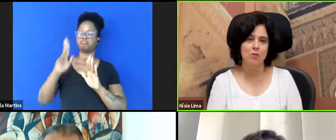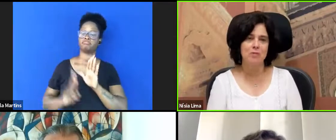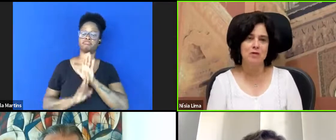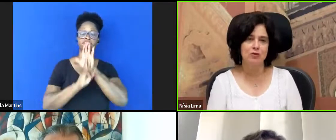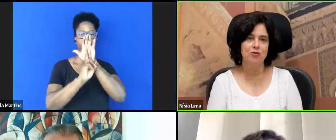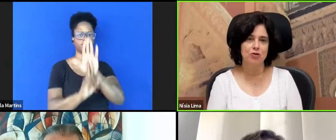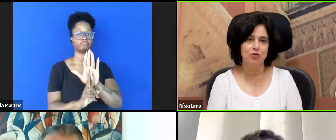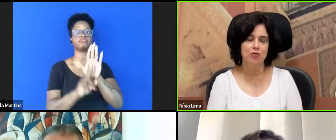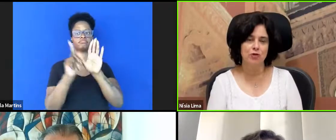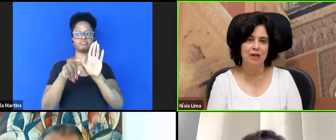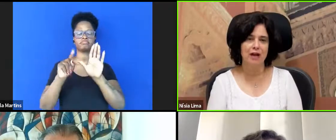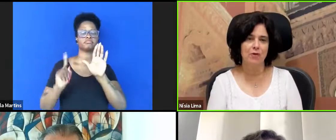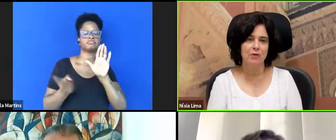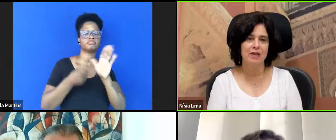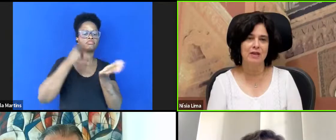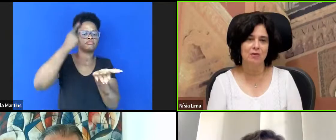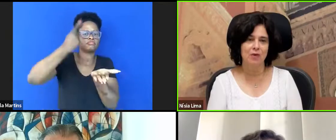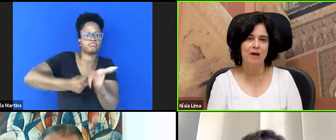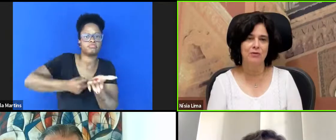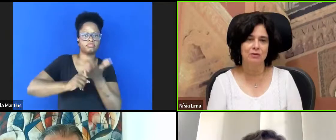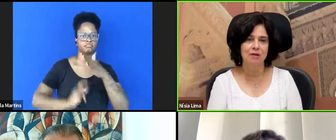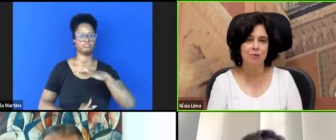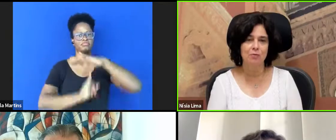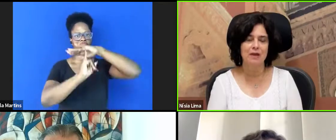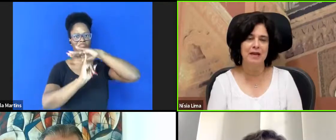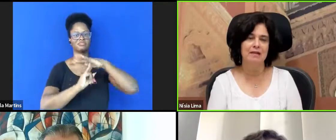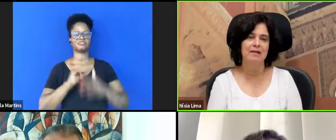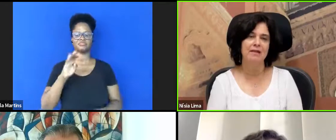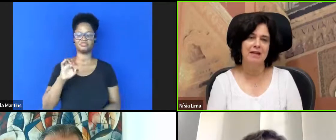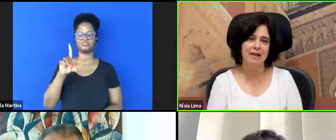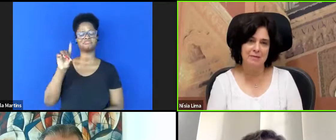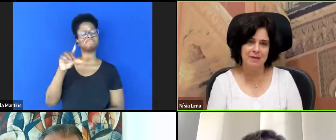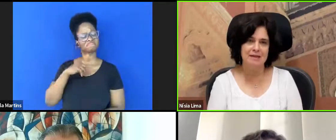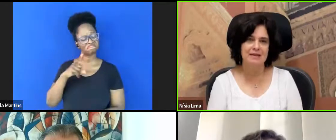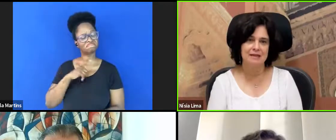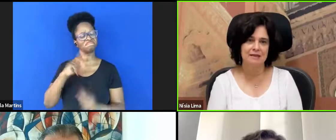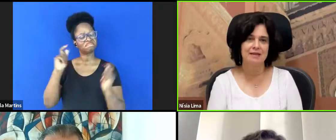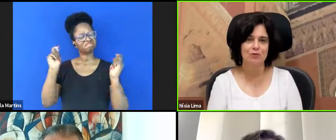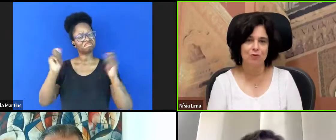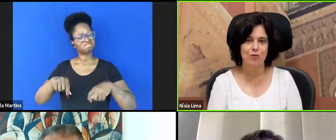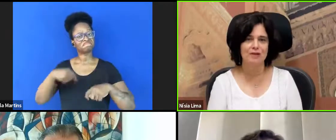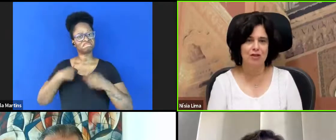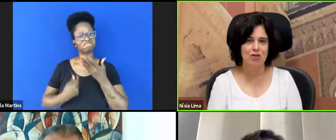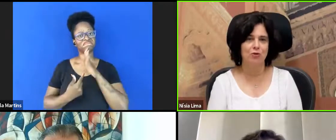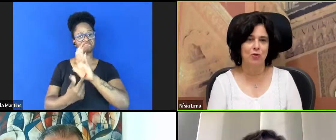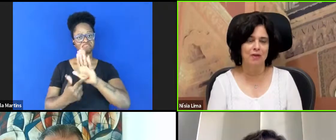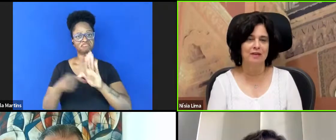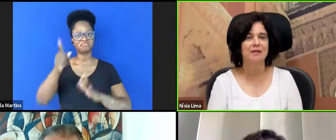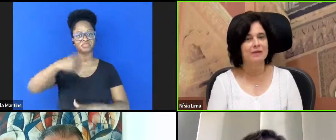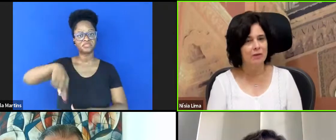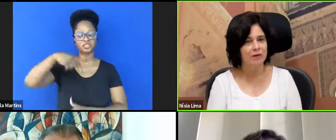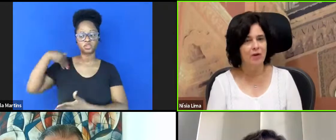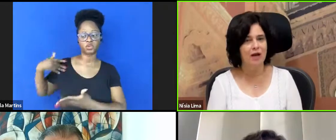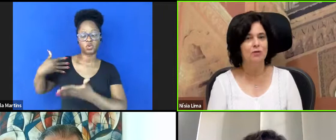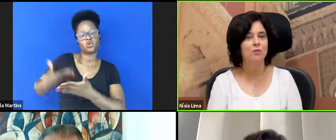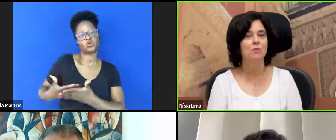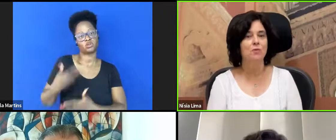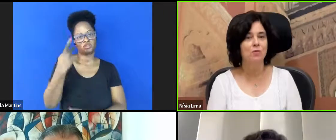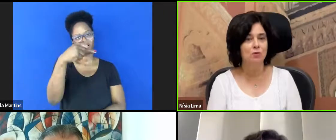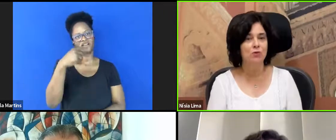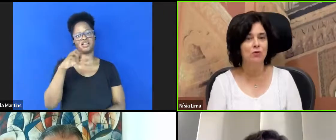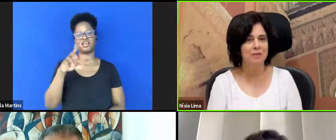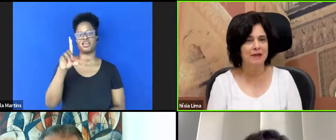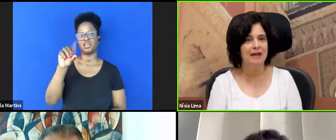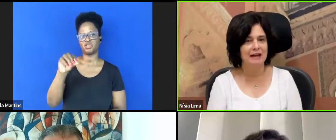esse compromisso institucional que Eduardo também representa na sua trajetória. Então, Eduardo,